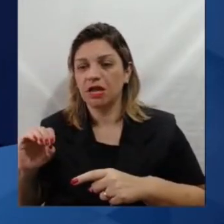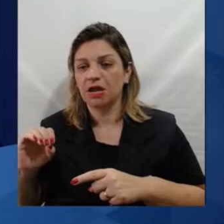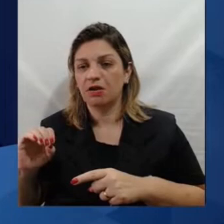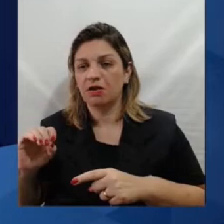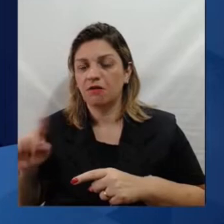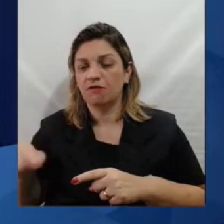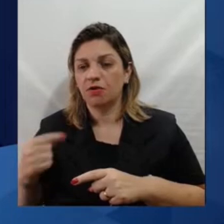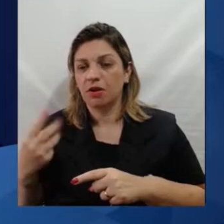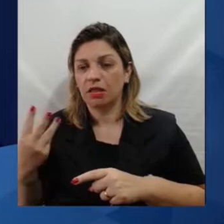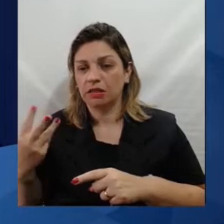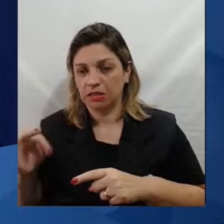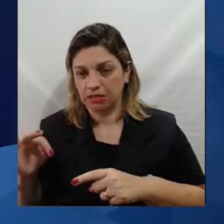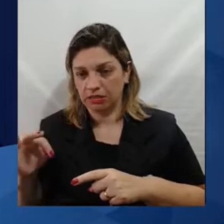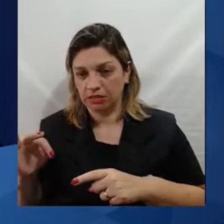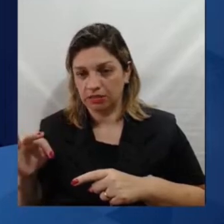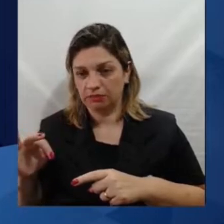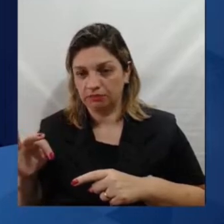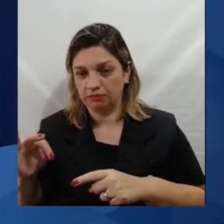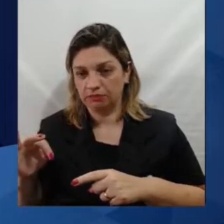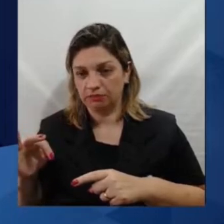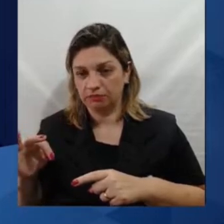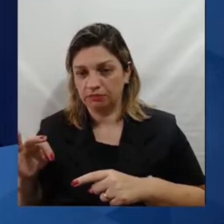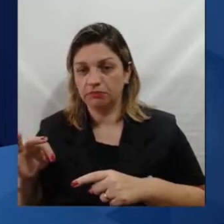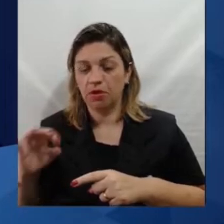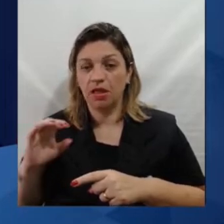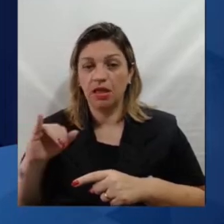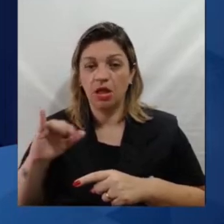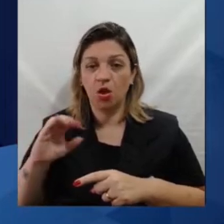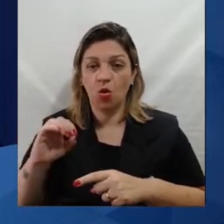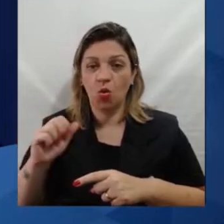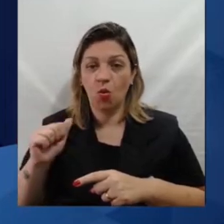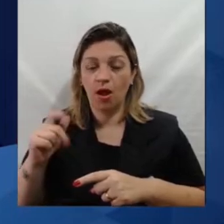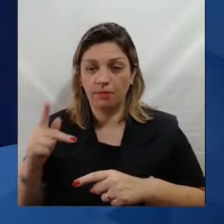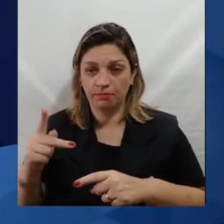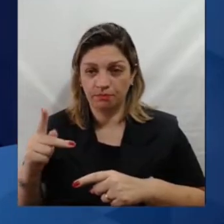0,30. E o ICOAP, o domínio da